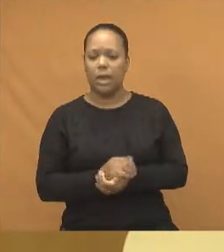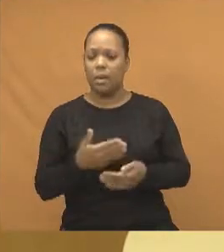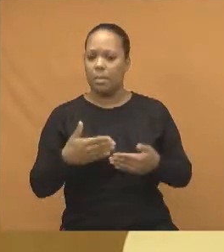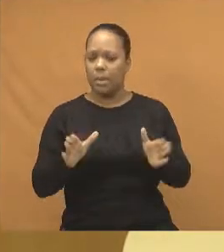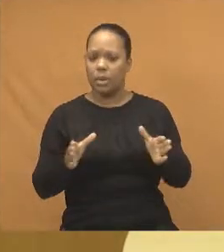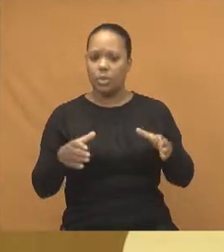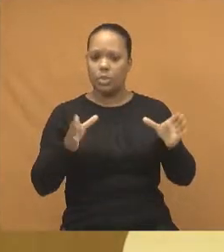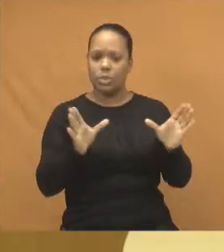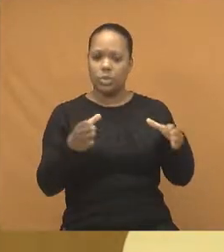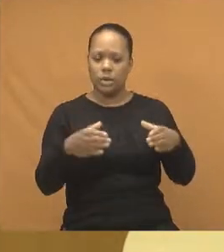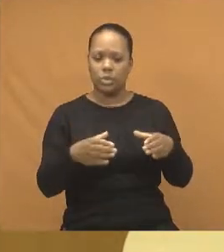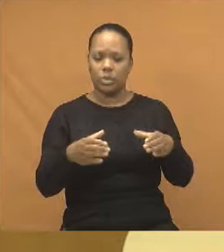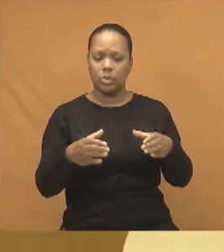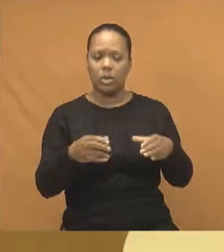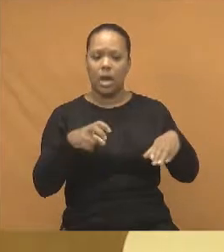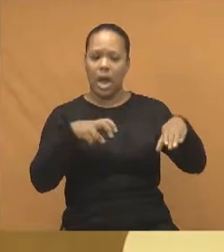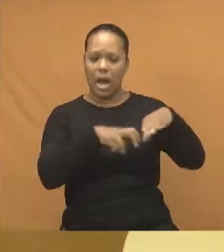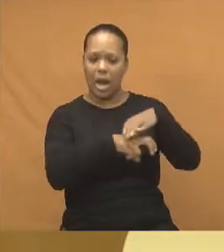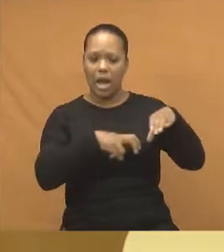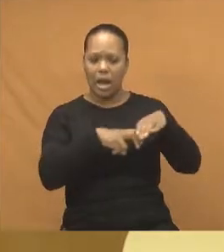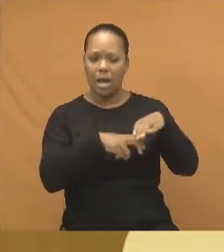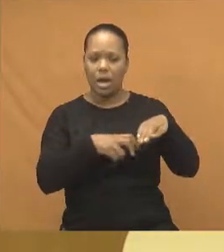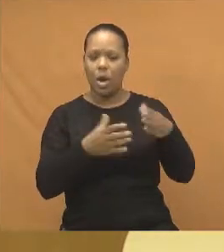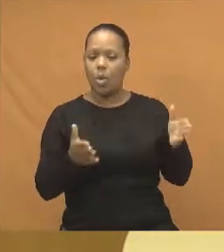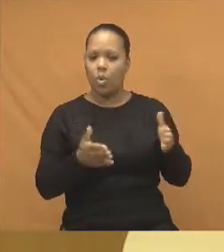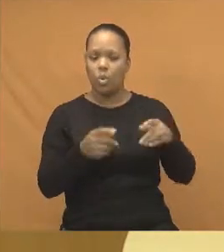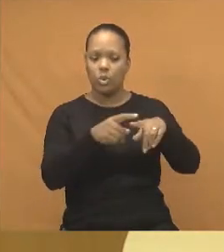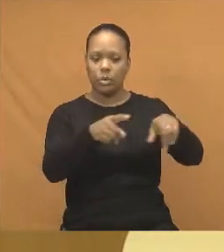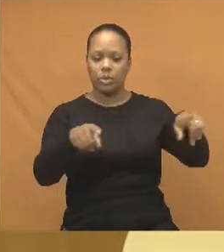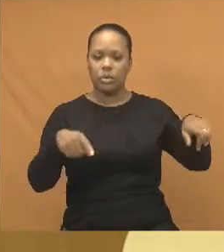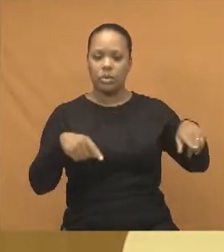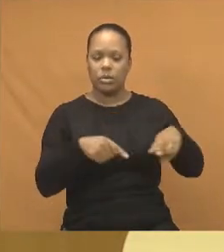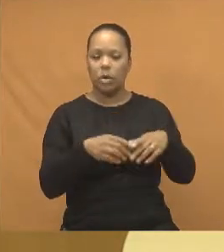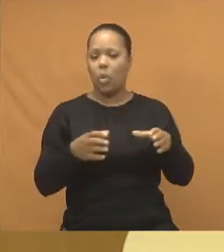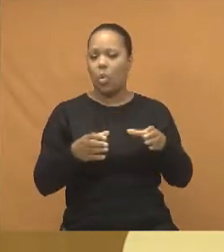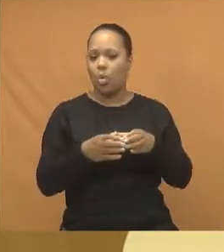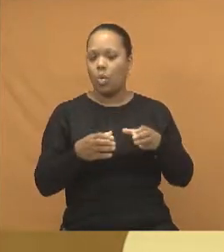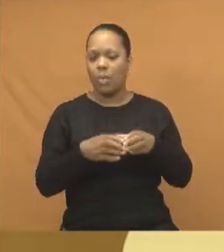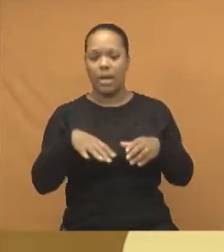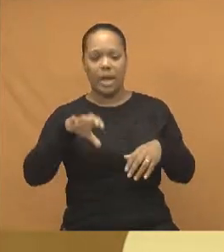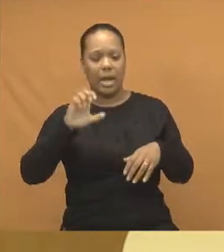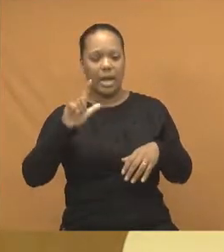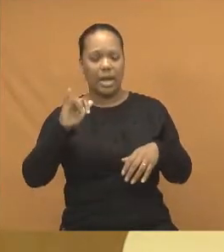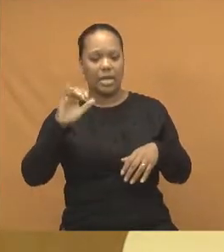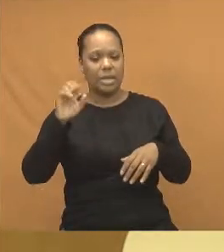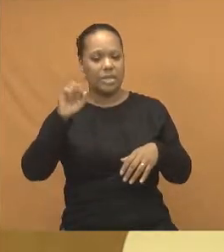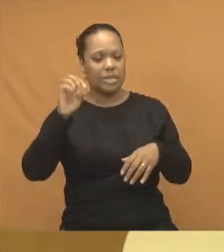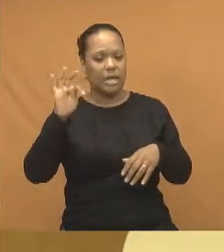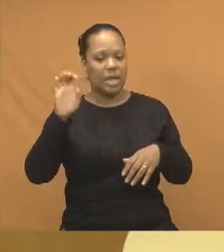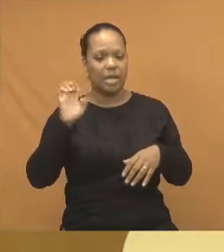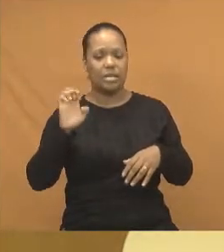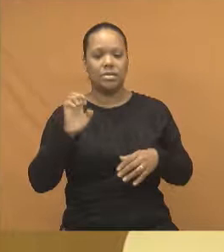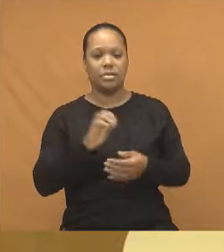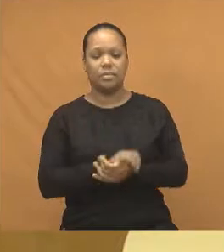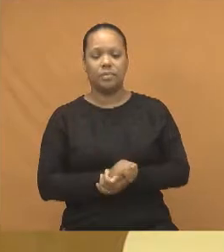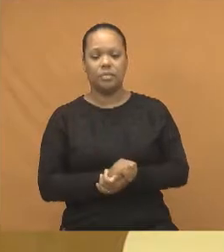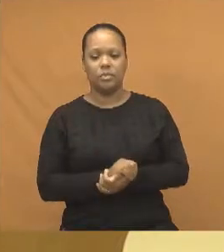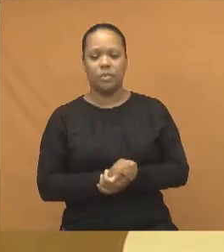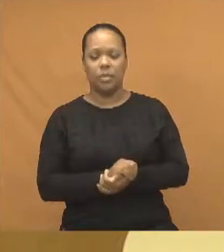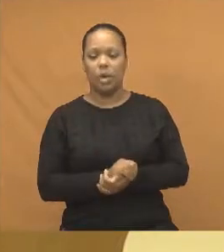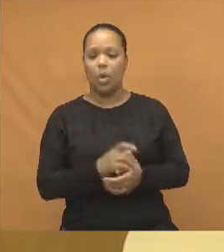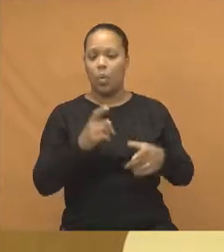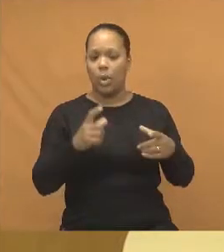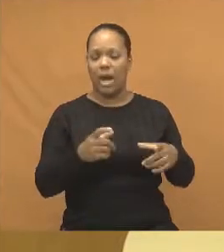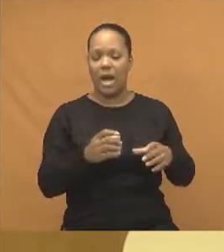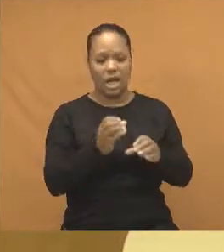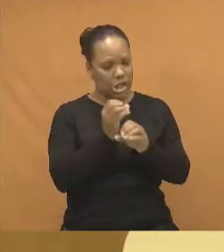setores que nós vimos onde era uma garagem Santa Casa. Hoje a doutora Elisete, com a sua equipe e com as suas campanhas, tornou espaços de